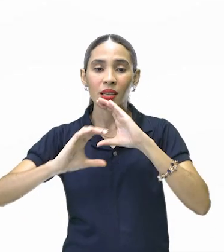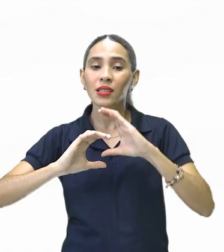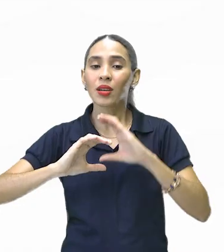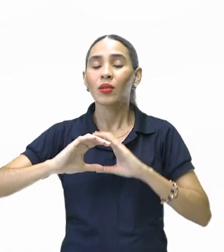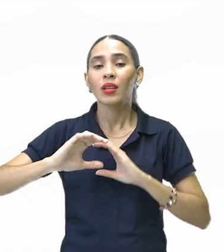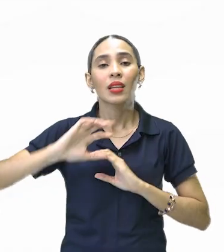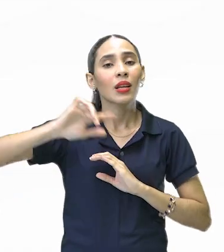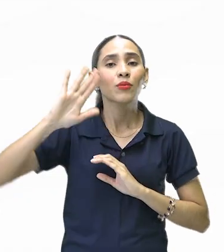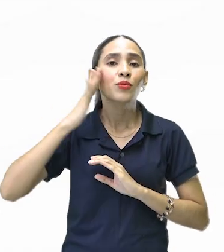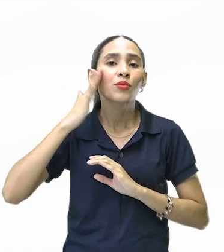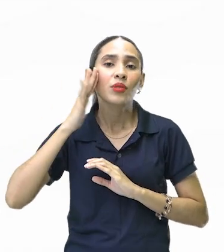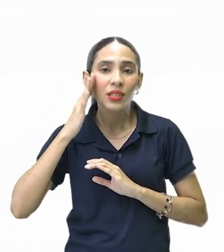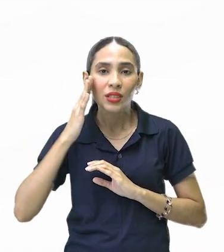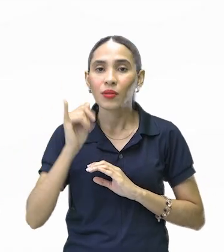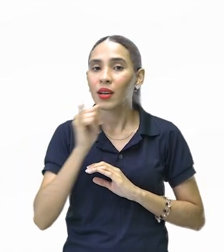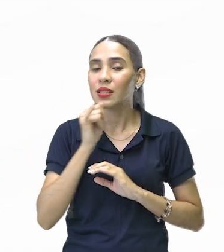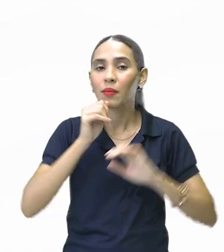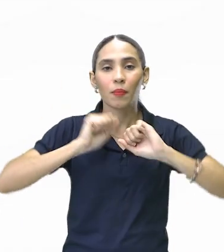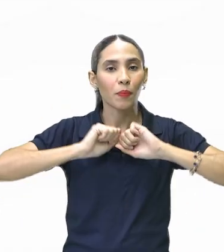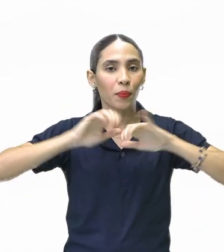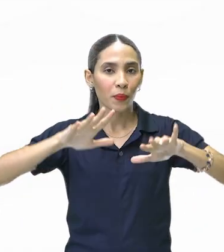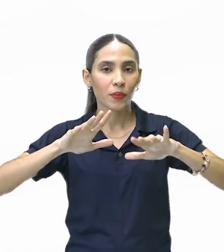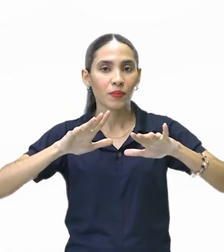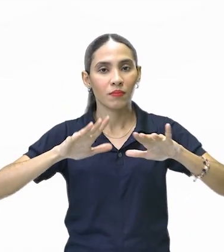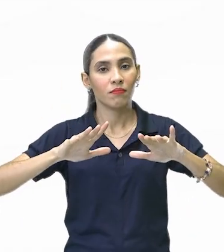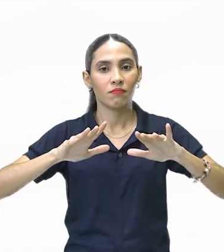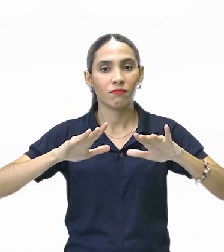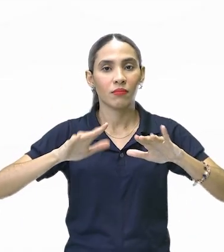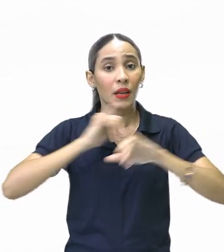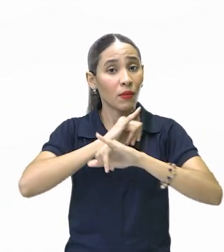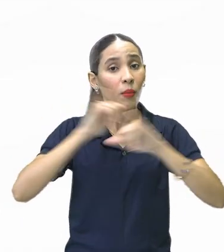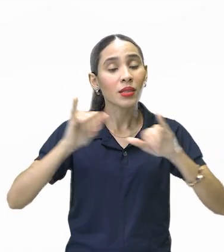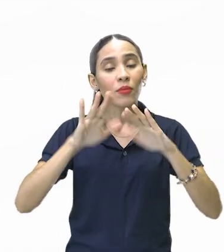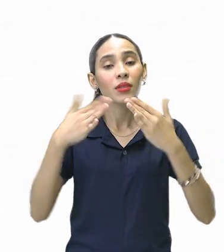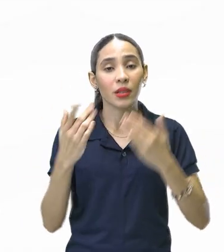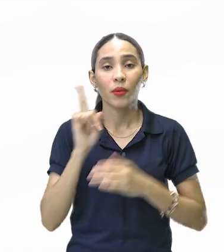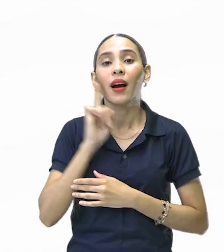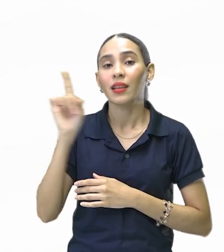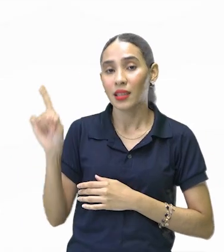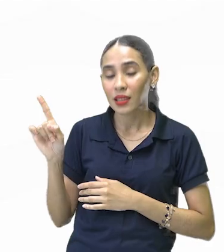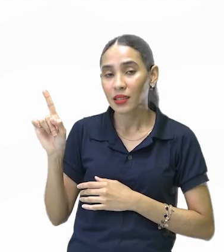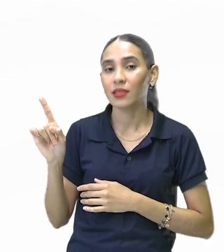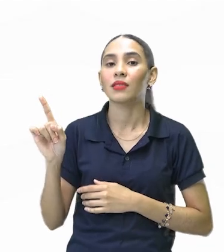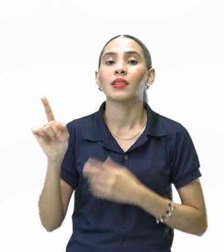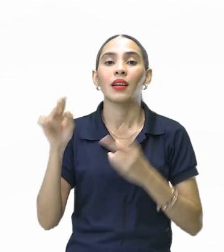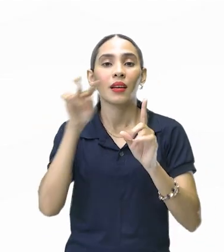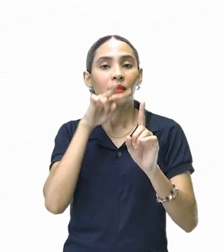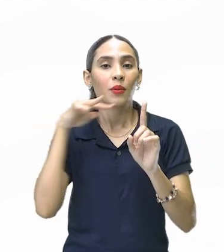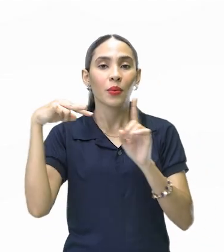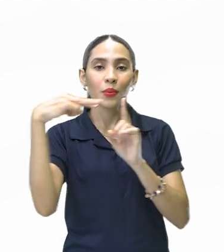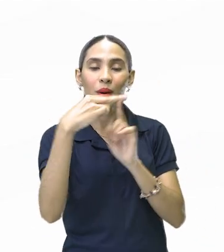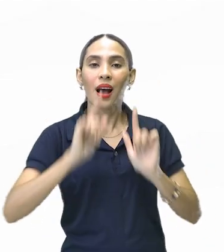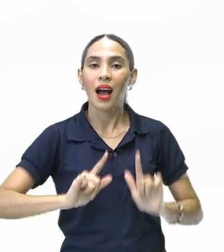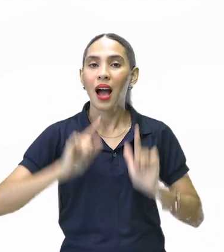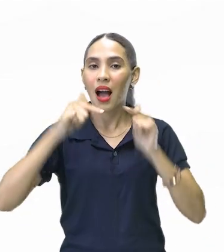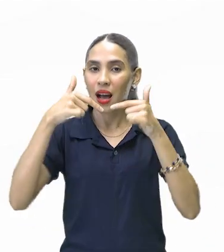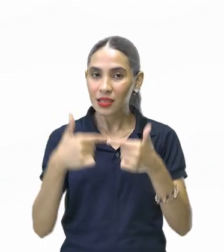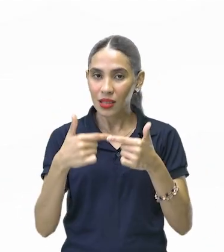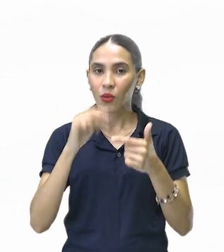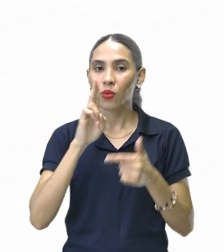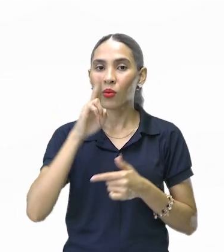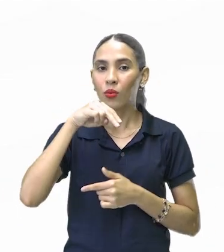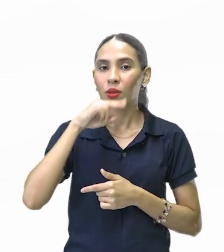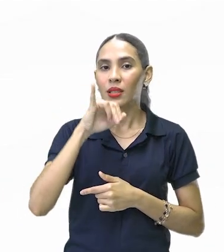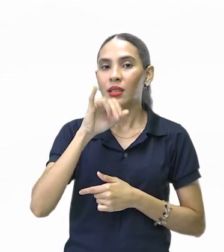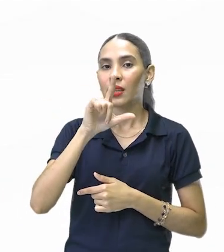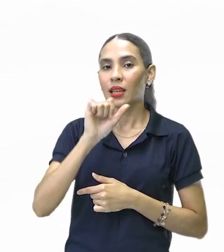é entendida como uma mera transmissão de mensagem. Então, aqui nós vamos olhar para a ação unilateral,